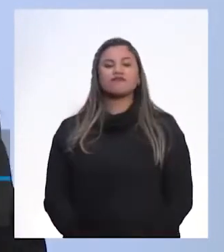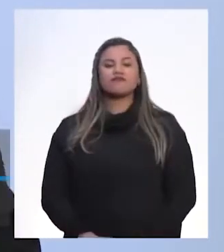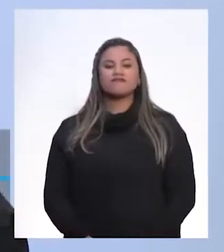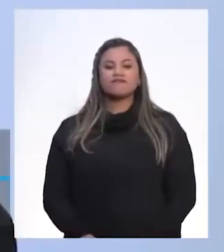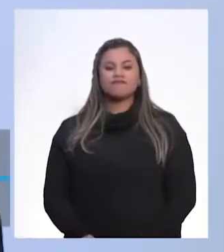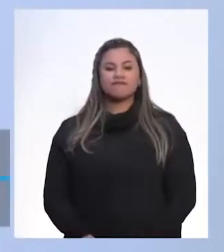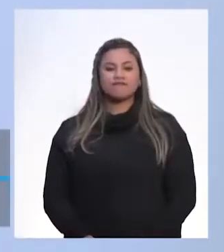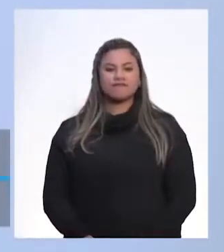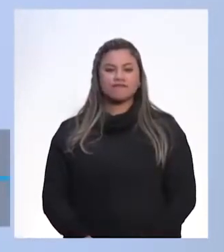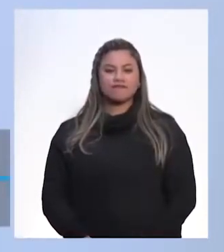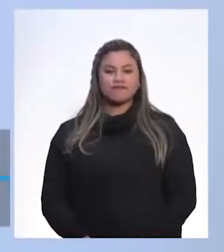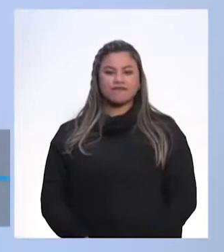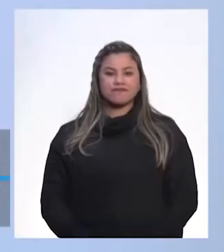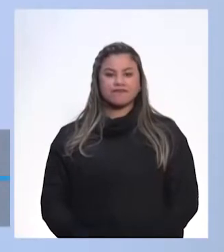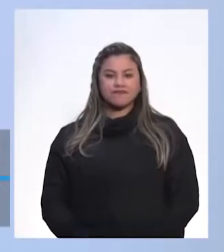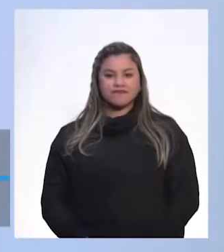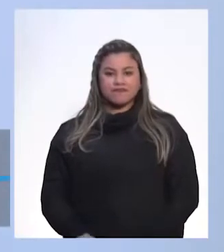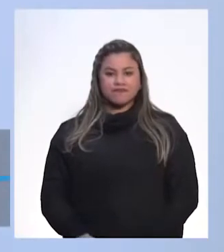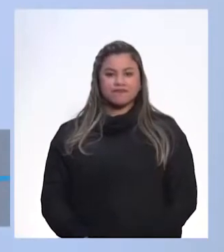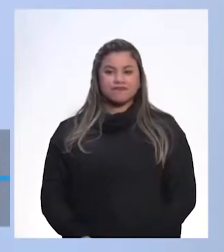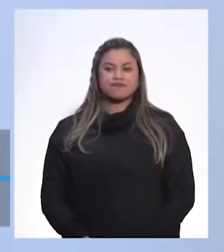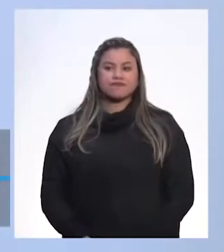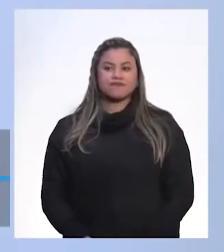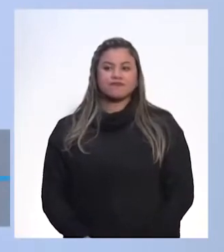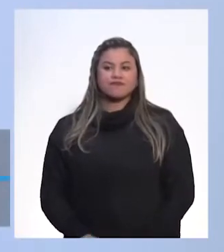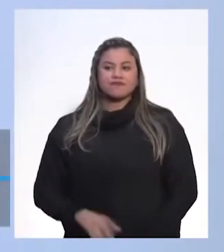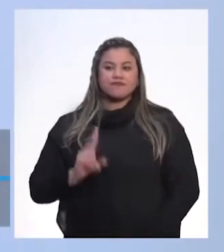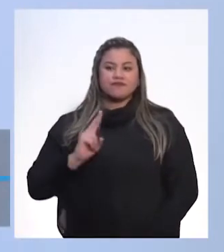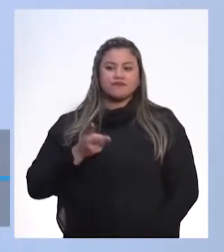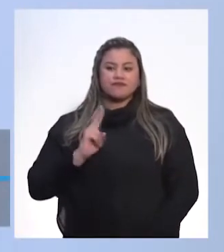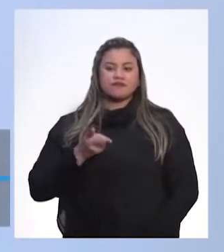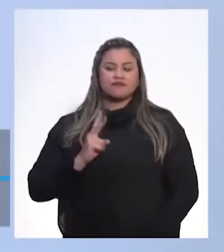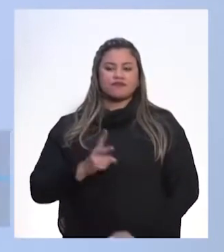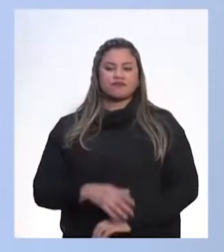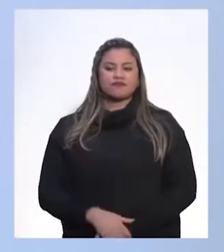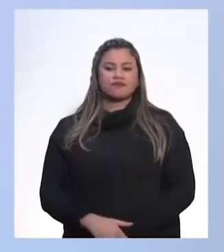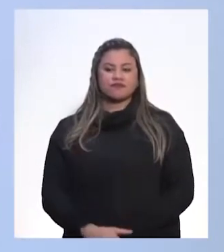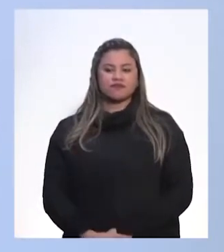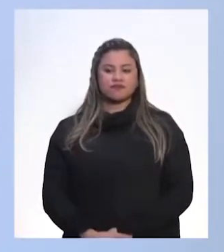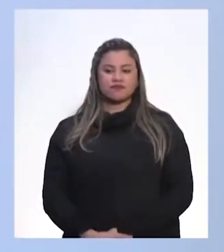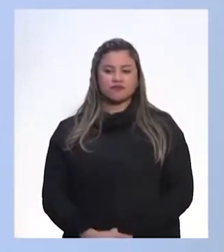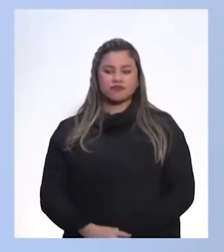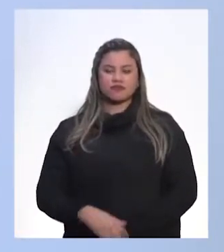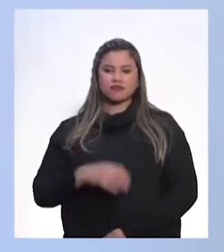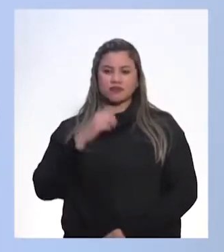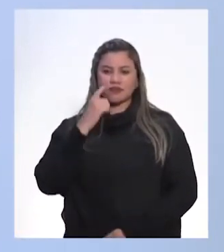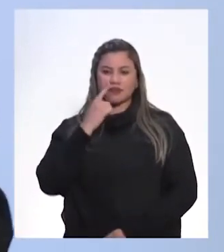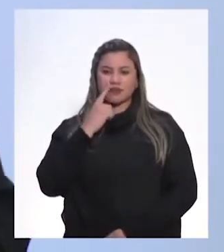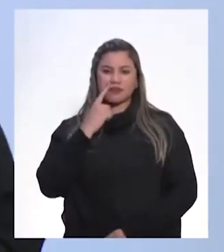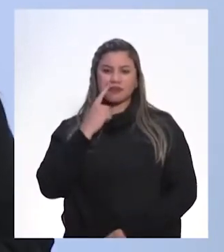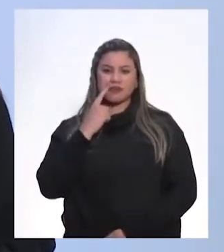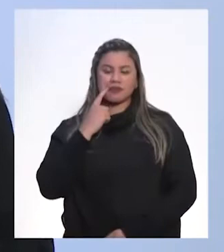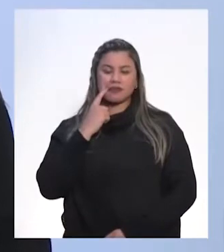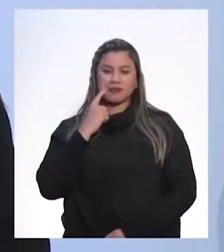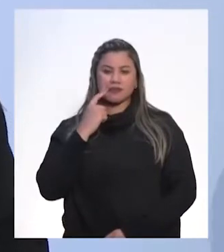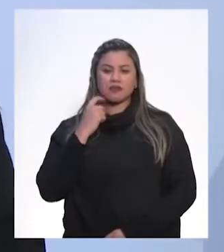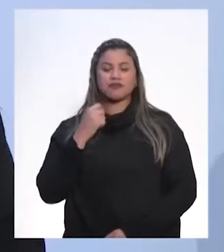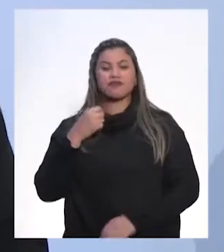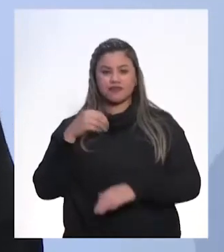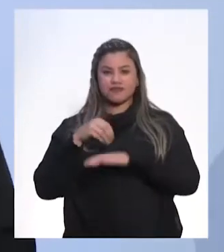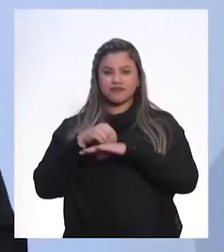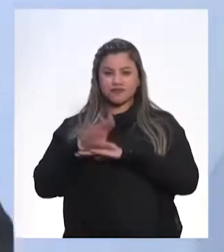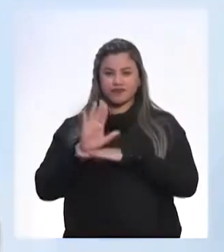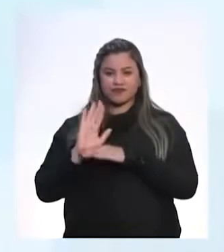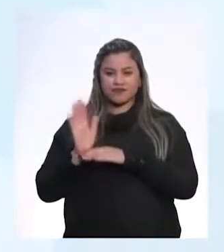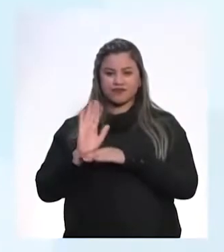desafios, tá bom? Olha só, continuando aqui. Tá? Então, só para vocês terem assim, uma ideia, a gente sugeriu aqui alguns filmes que vocês